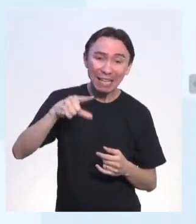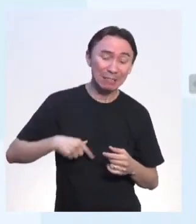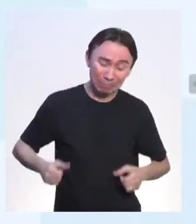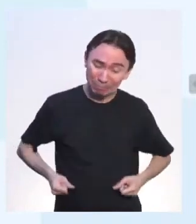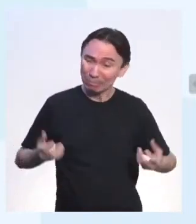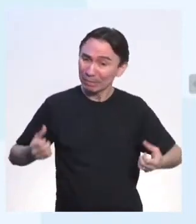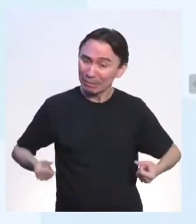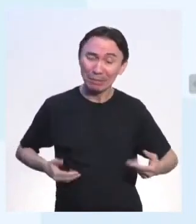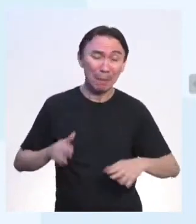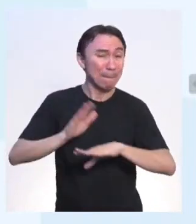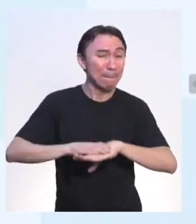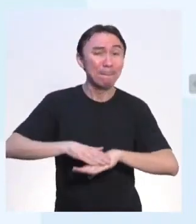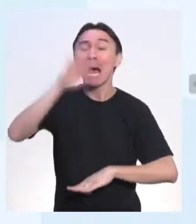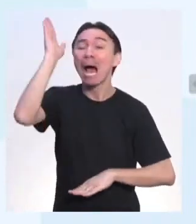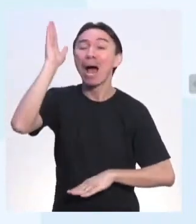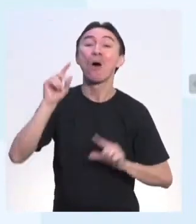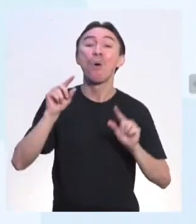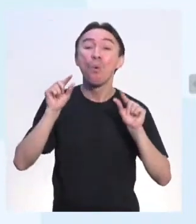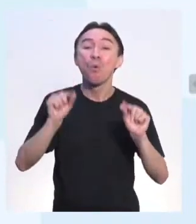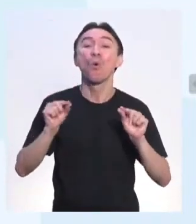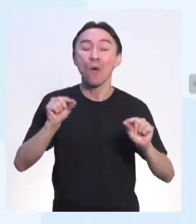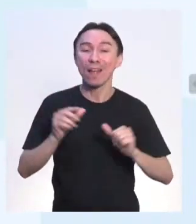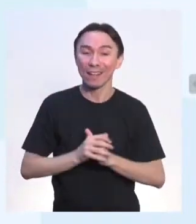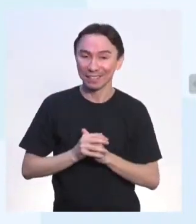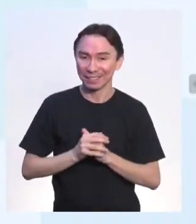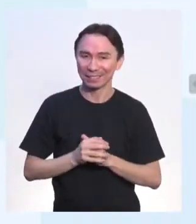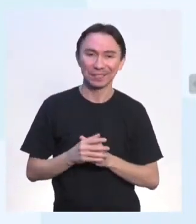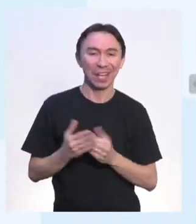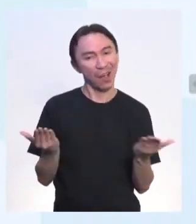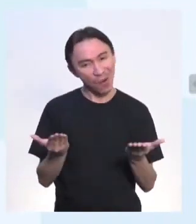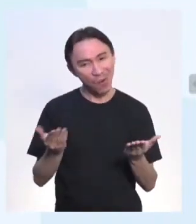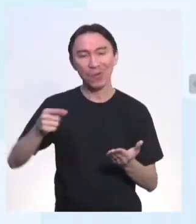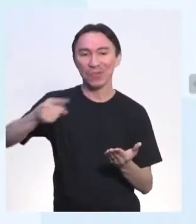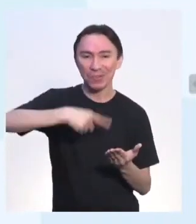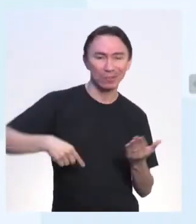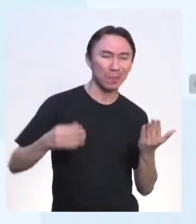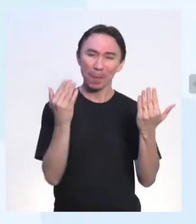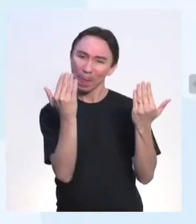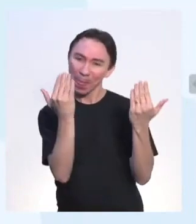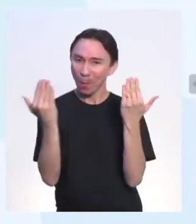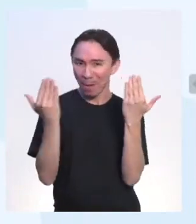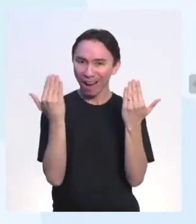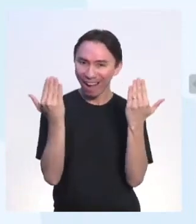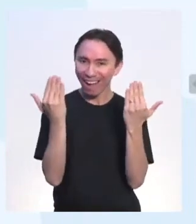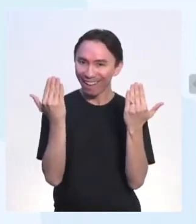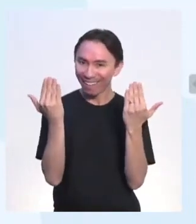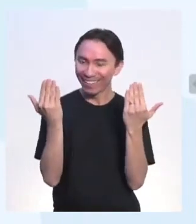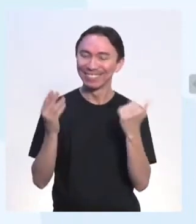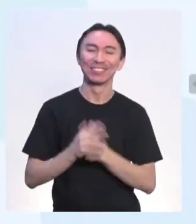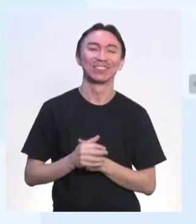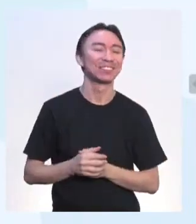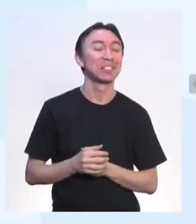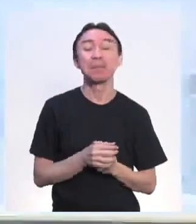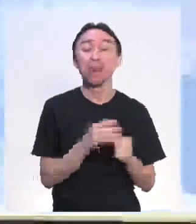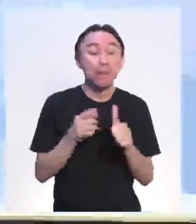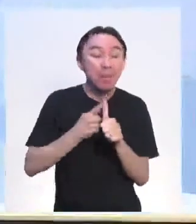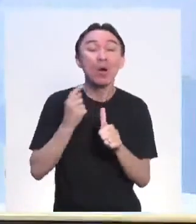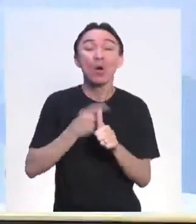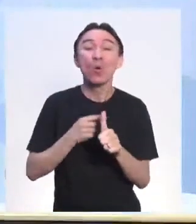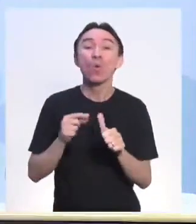gasto? Muito bem, então nós vamos comparar esses números decimais. Então, primeira